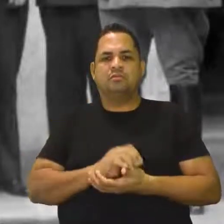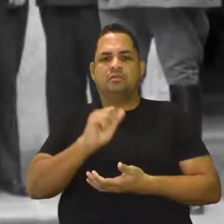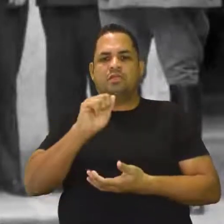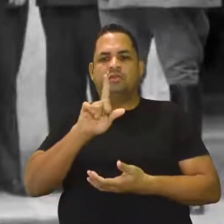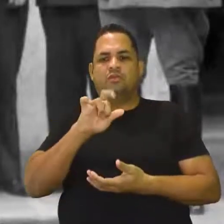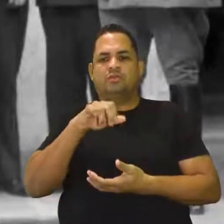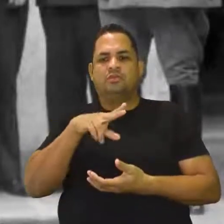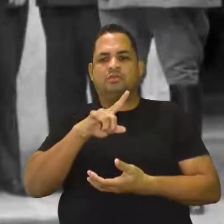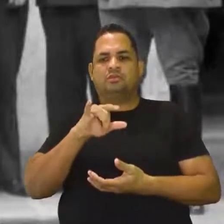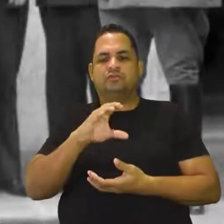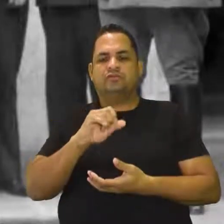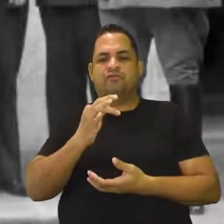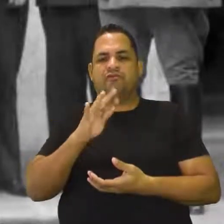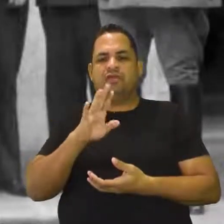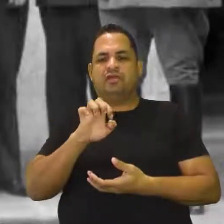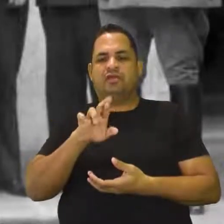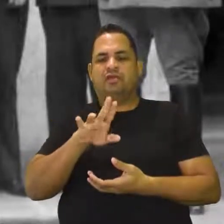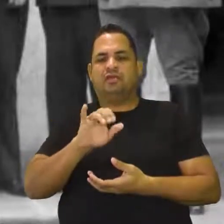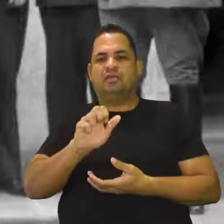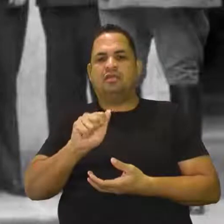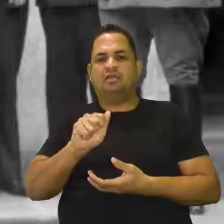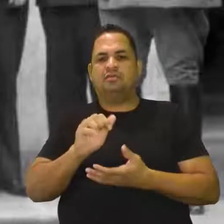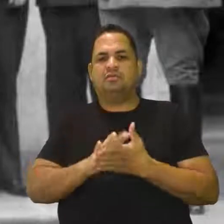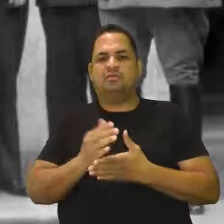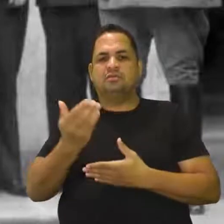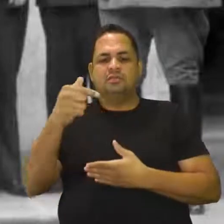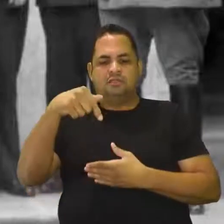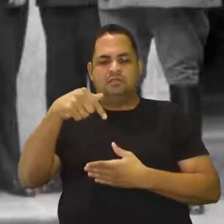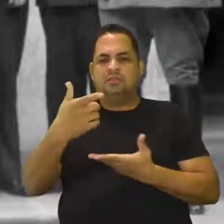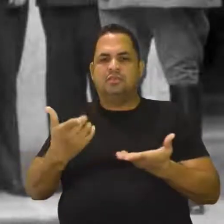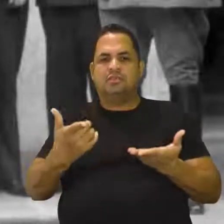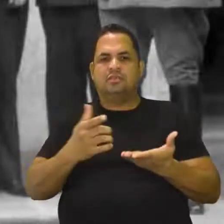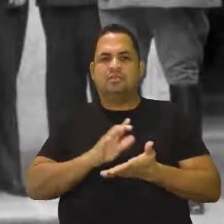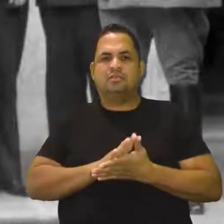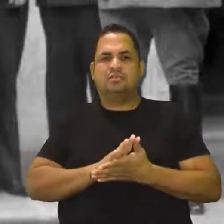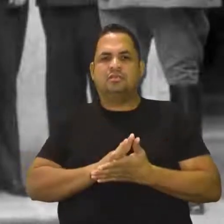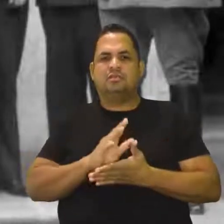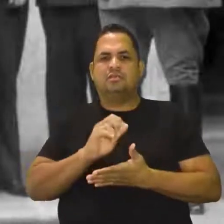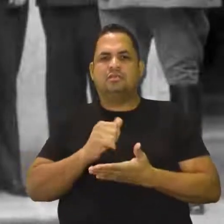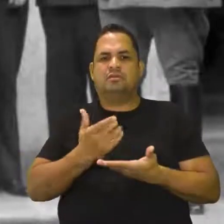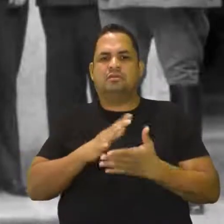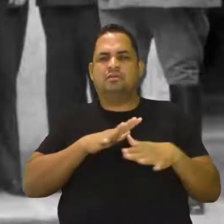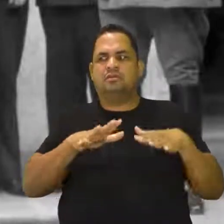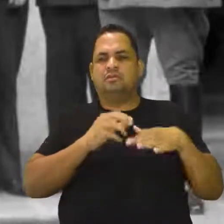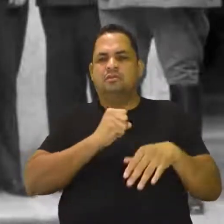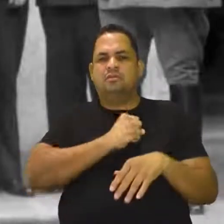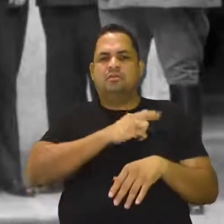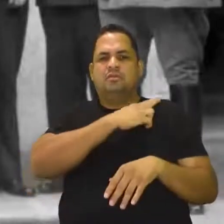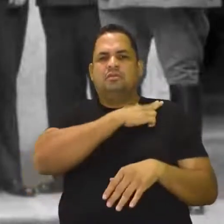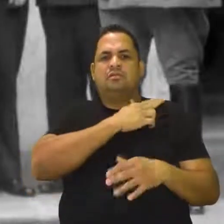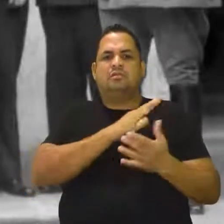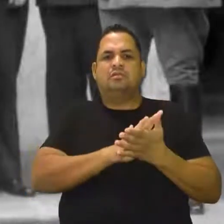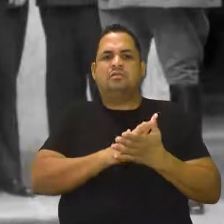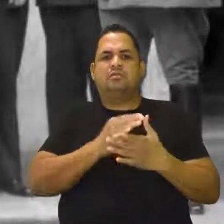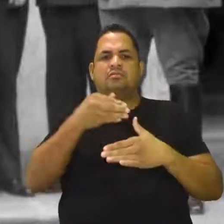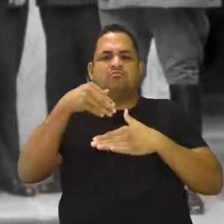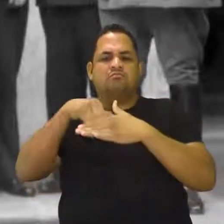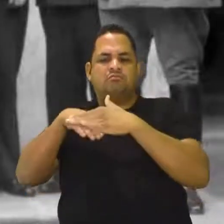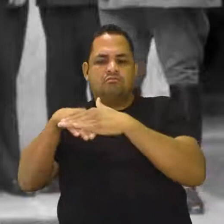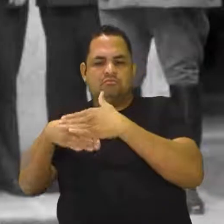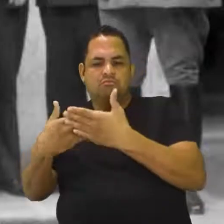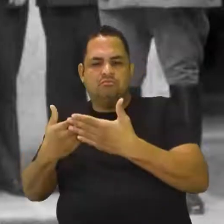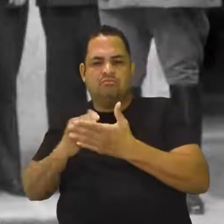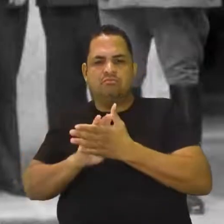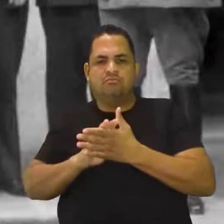Aloísio Ferreira. Quer dizer, ele não veio, ele já estava por aqui. Aloísio Ferreira, aqui no movimento tenentista, ele vai se esconder